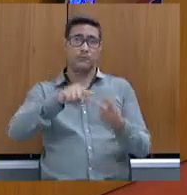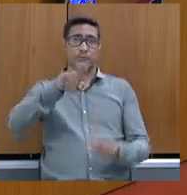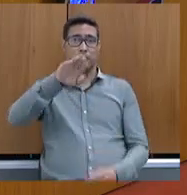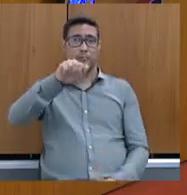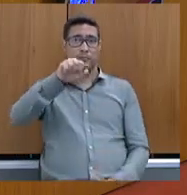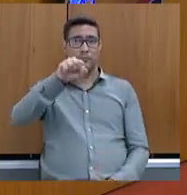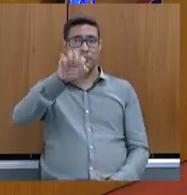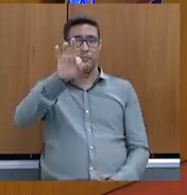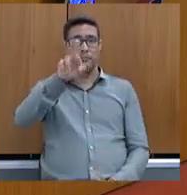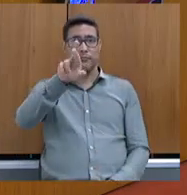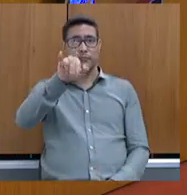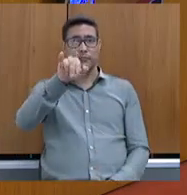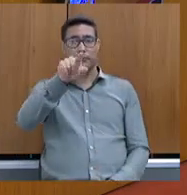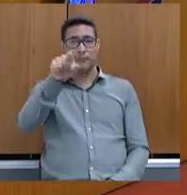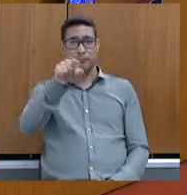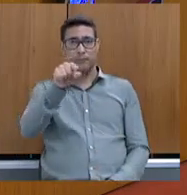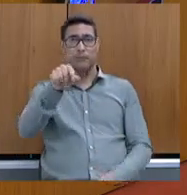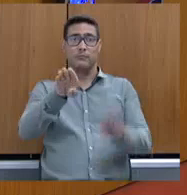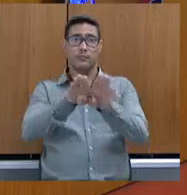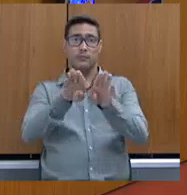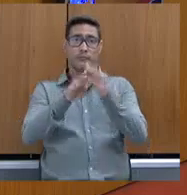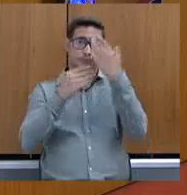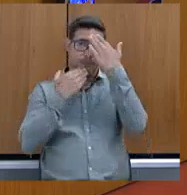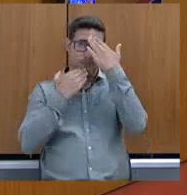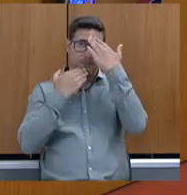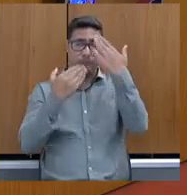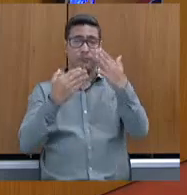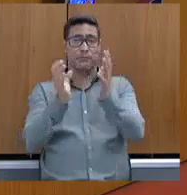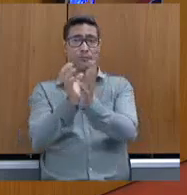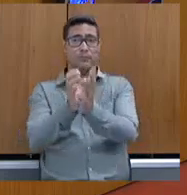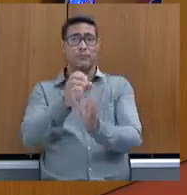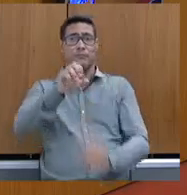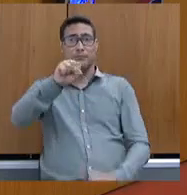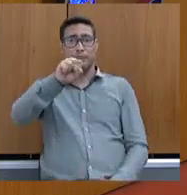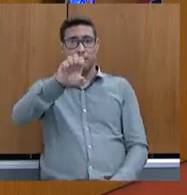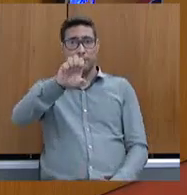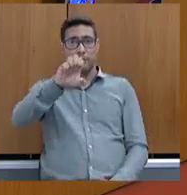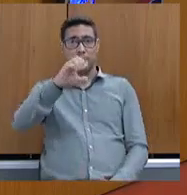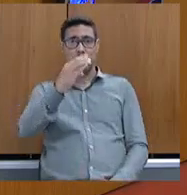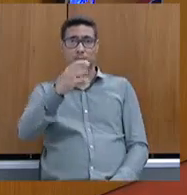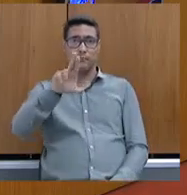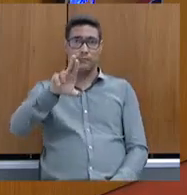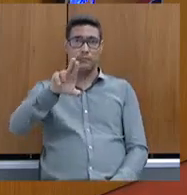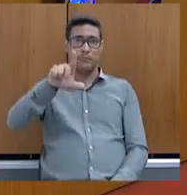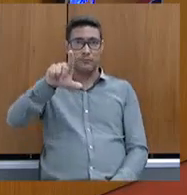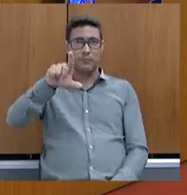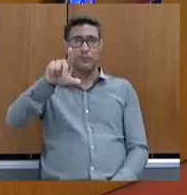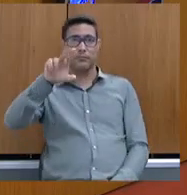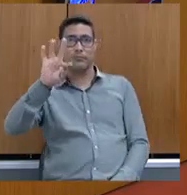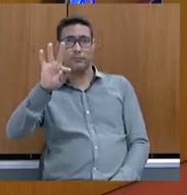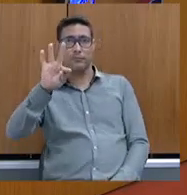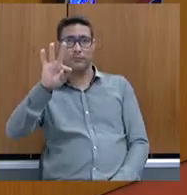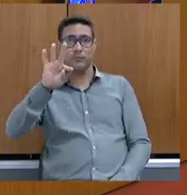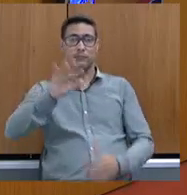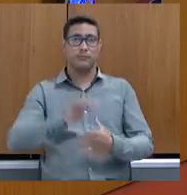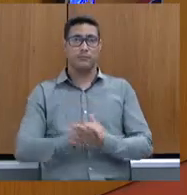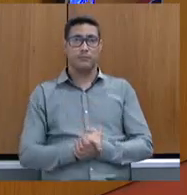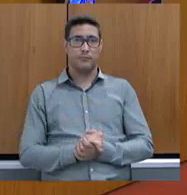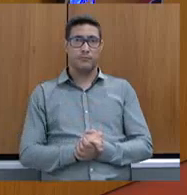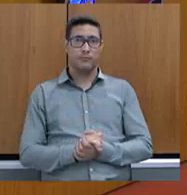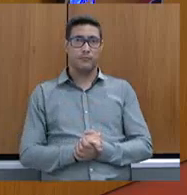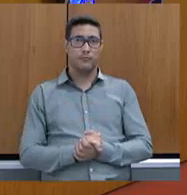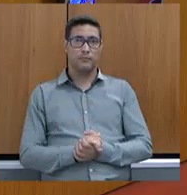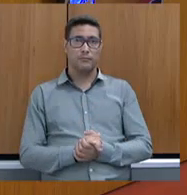agradeço imensamente a equipe da secute Olá tudo bem